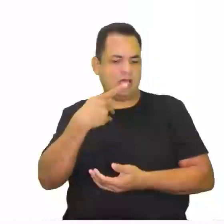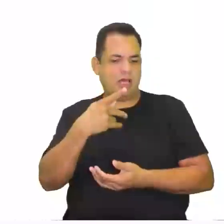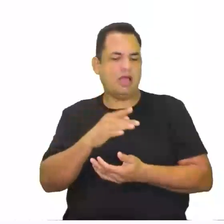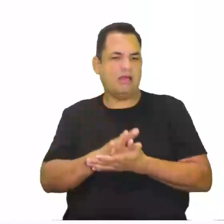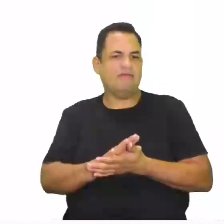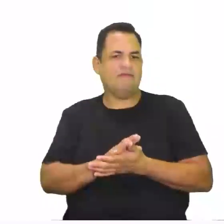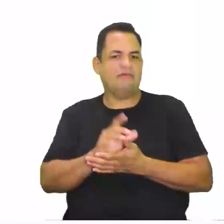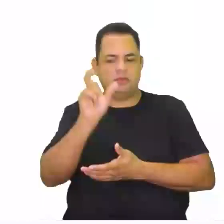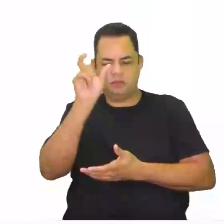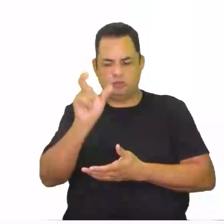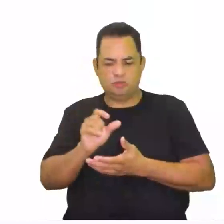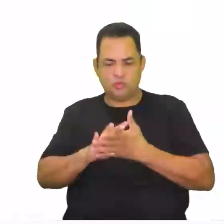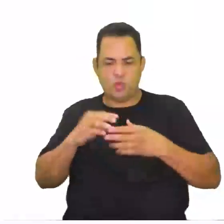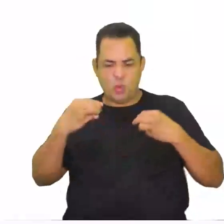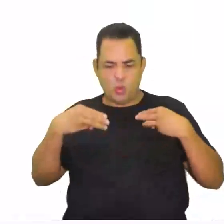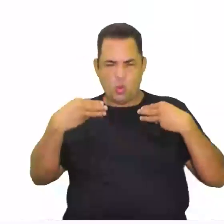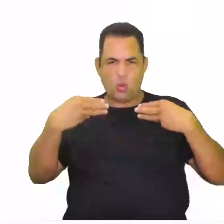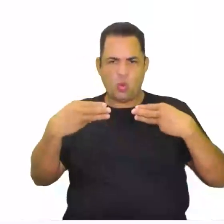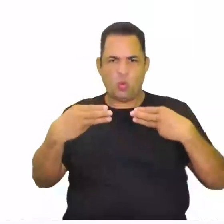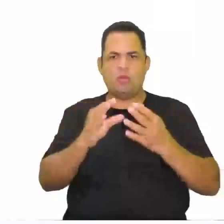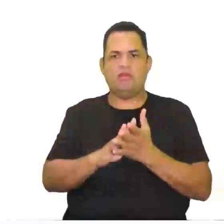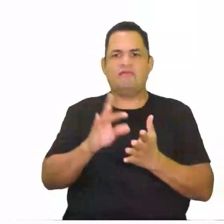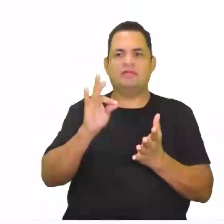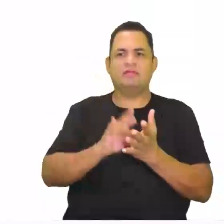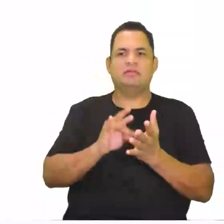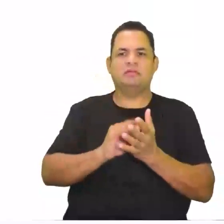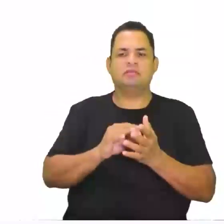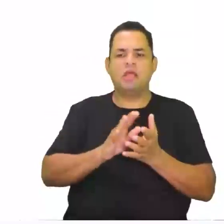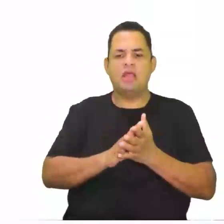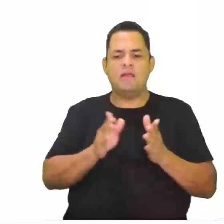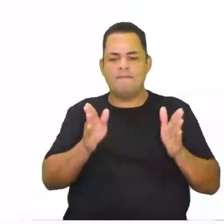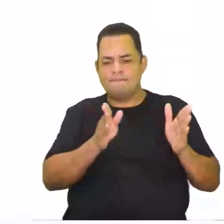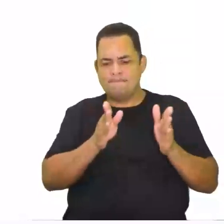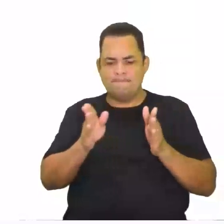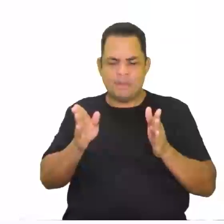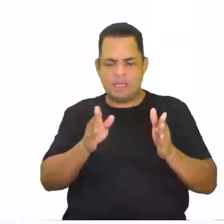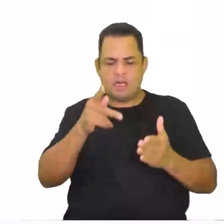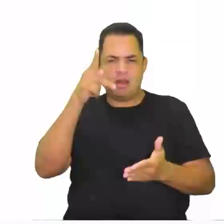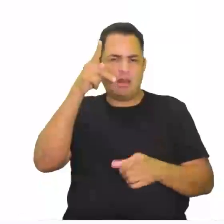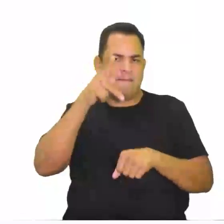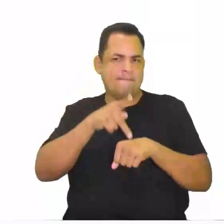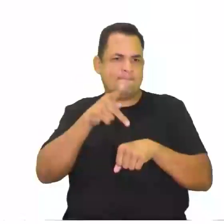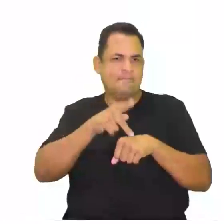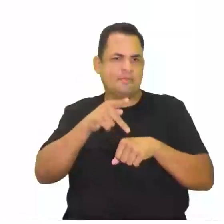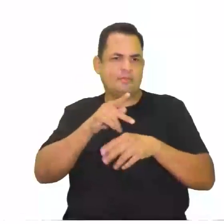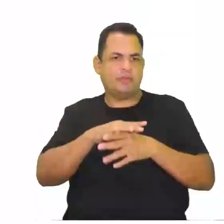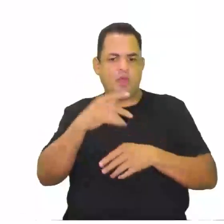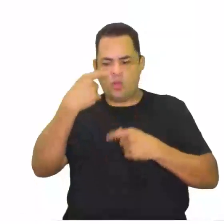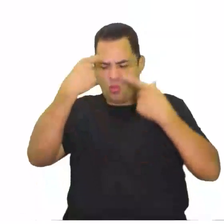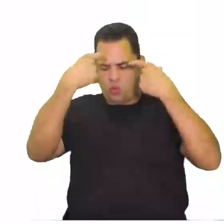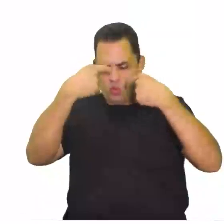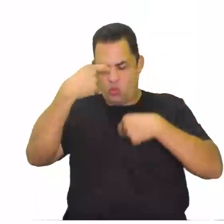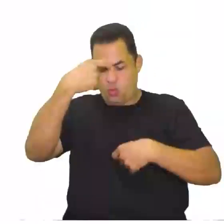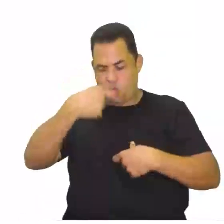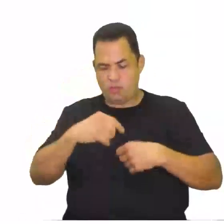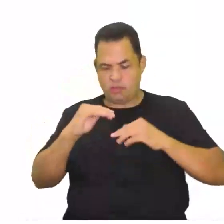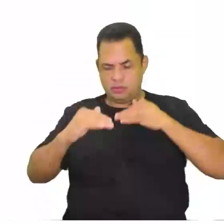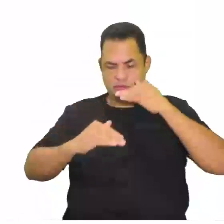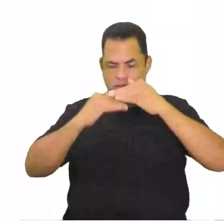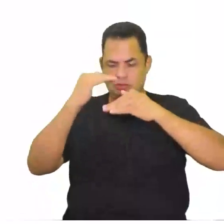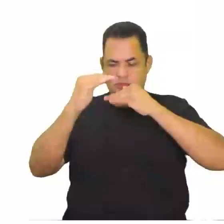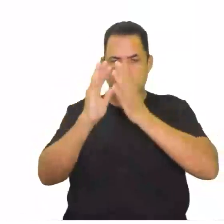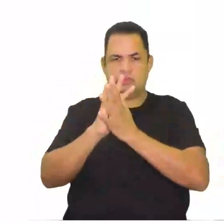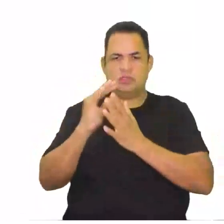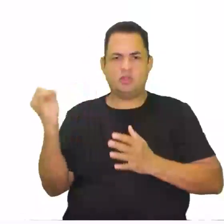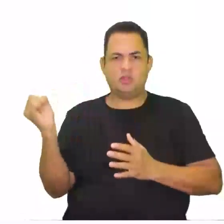do ex-ministro refere-se ao fato que, na Idade da Pedra, a humanidade desenvolveu novas habilidades